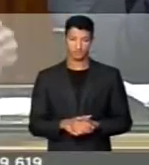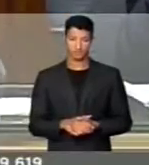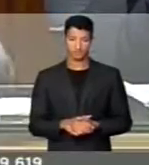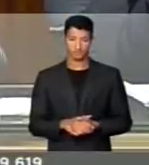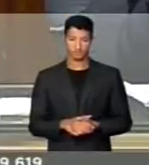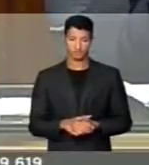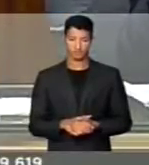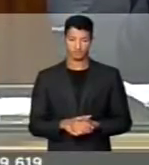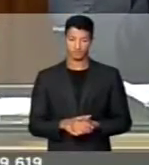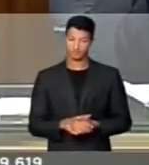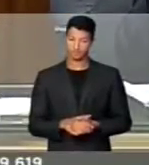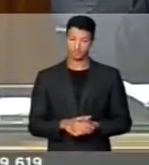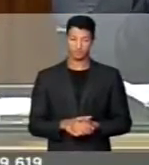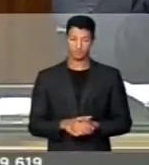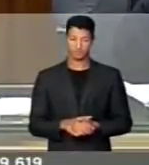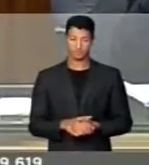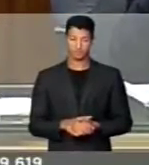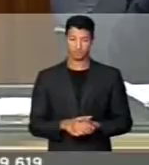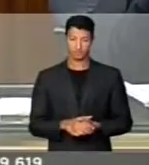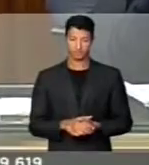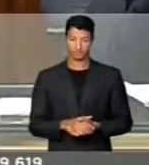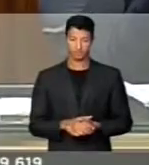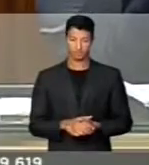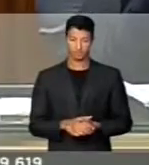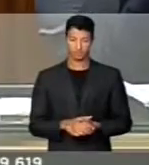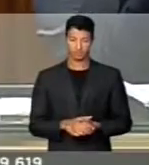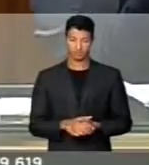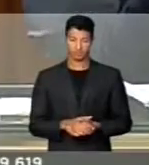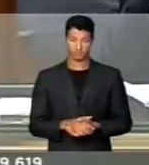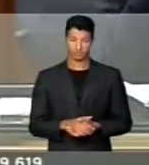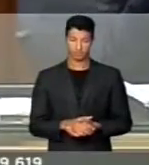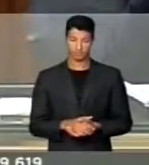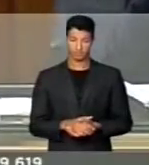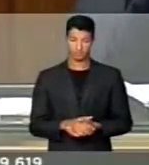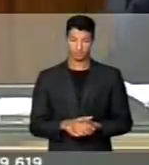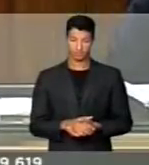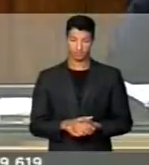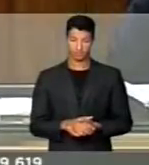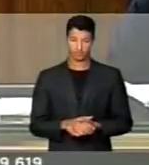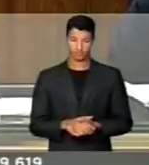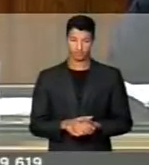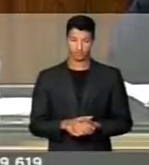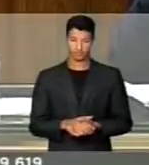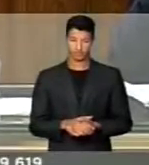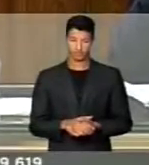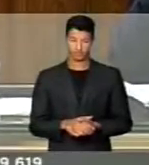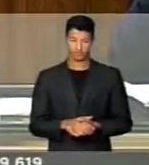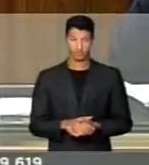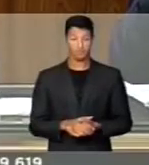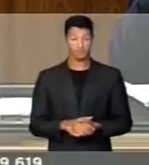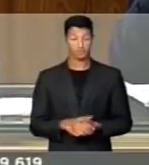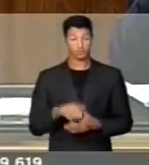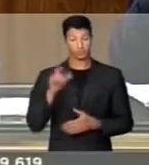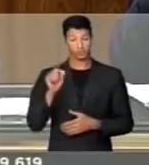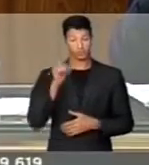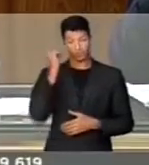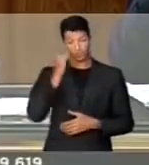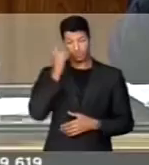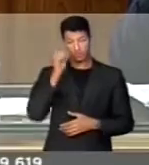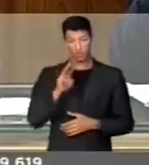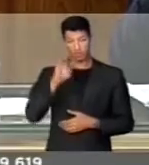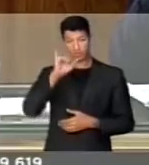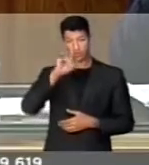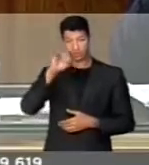dito, como coordenador da bancada na CMO. Deputado Ságuas, eu vou em seguida. Por gentileza. Olímpio, deputado. O que o deputado Hildo